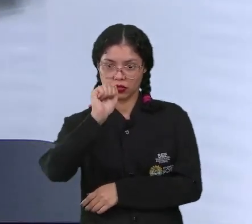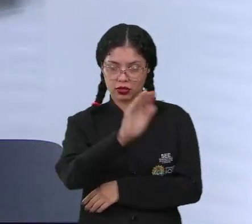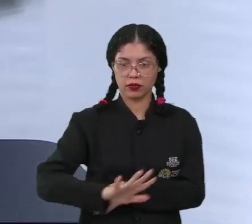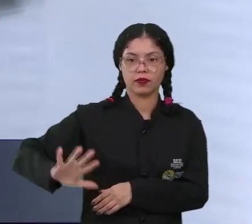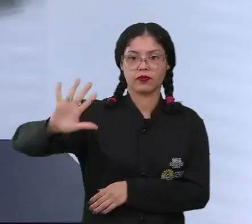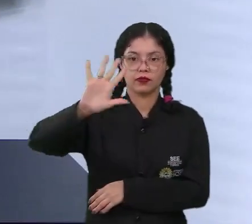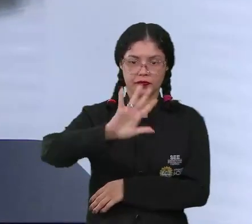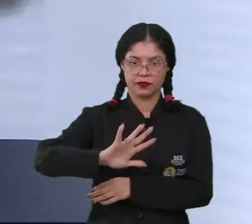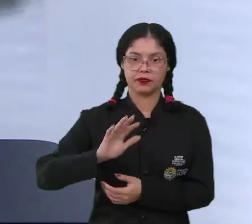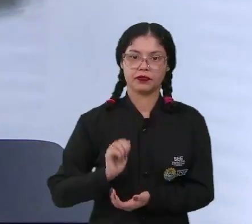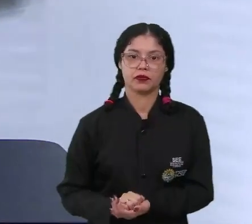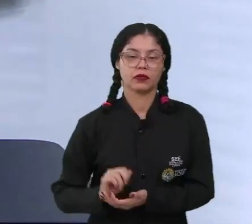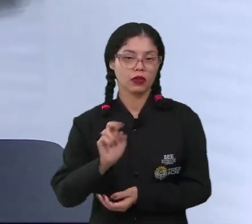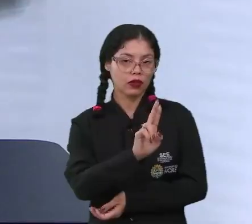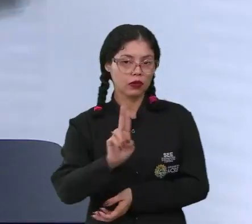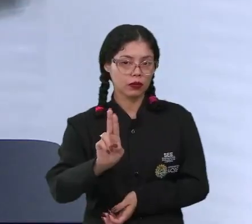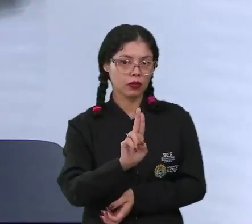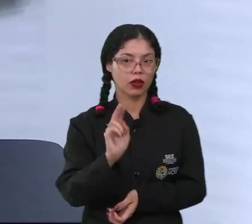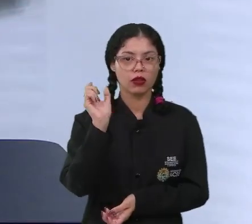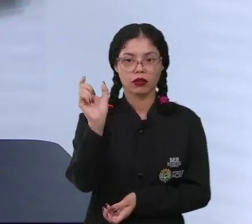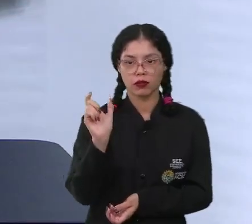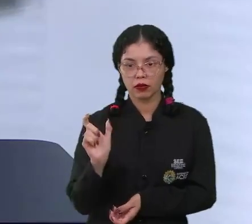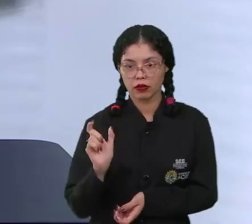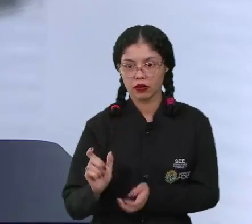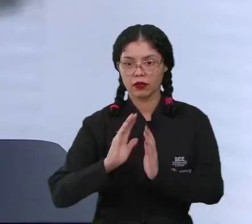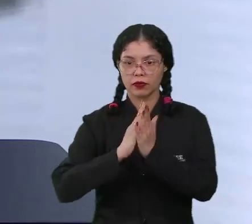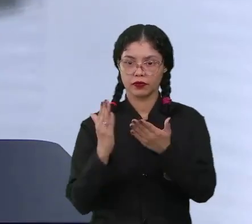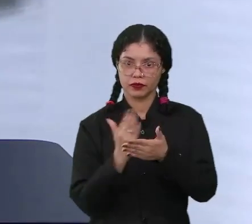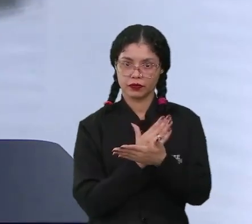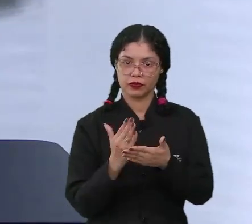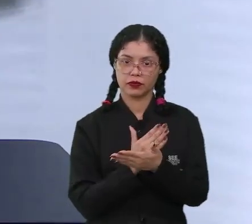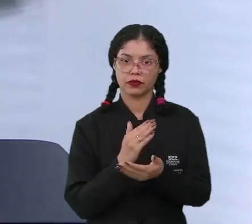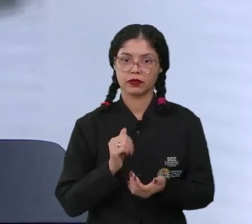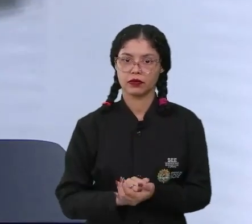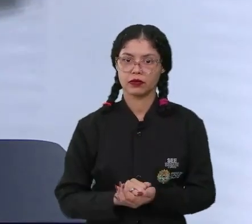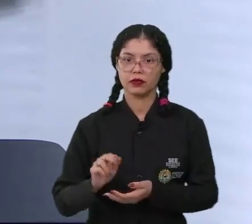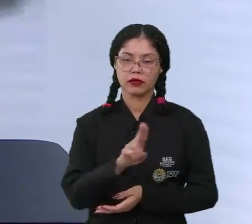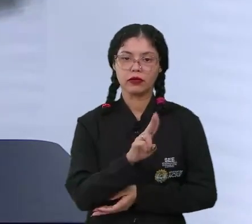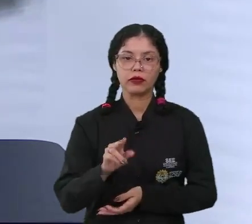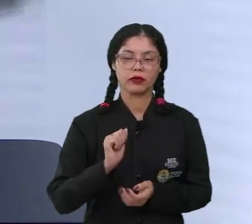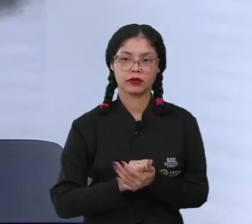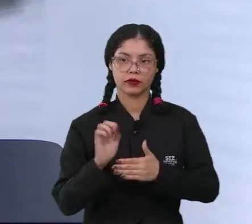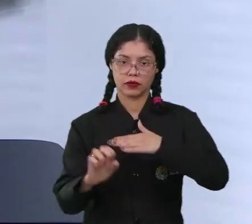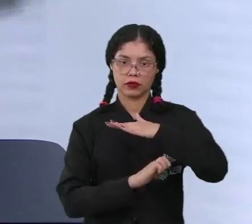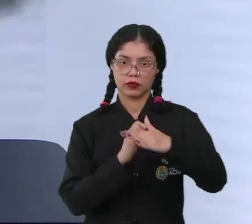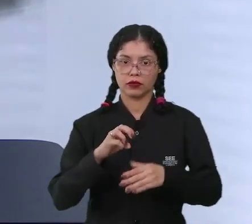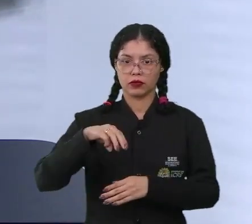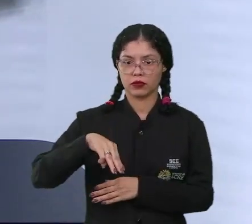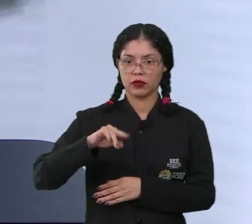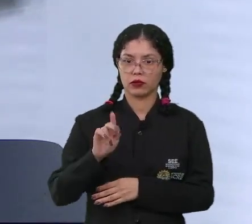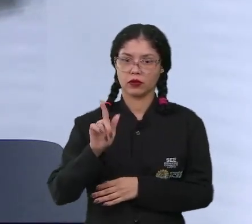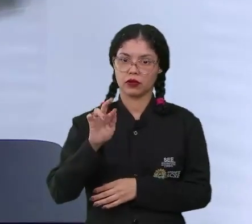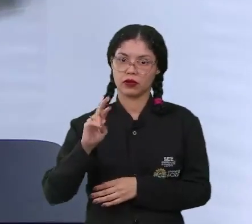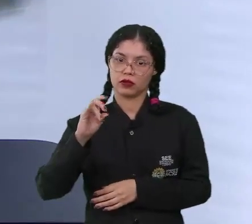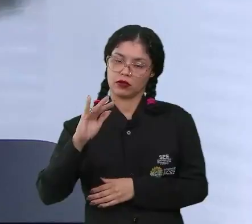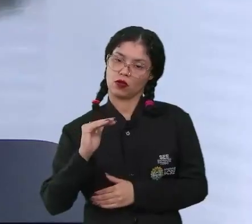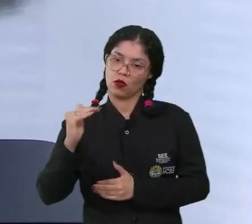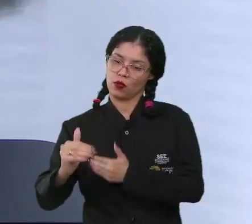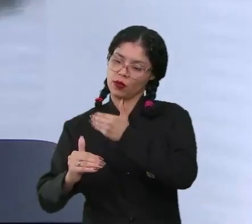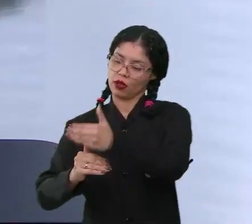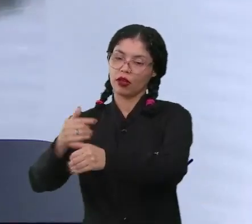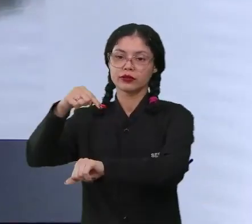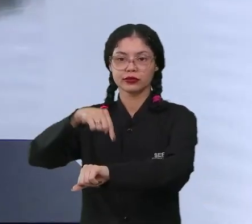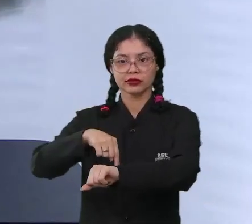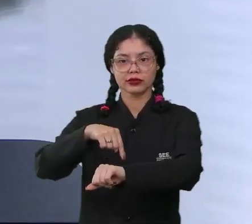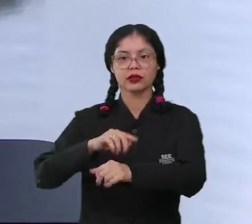Então, a nomenclatura nos livros didáticos chamava aí essas empresas de multinacionais. Com o passar do tempo,